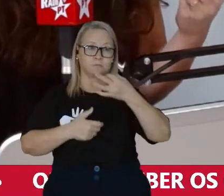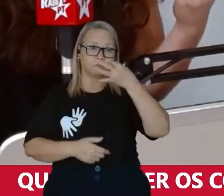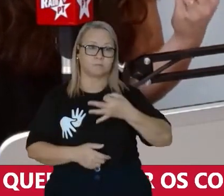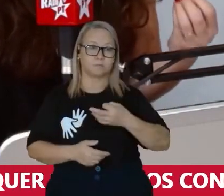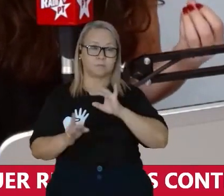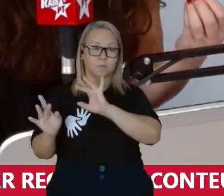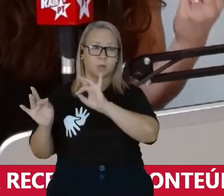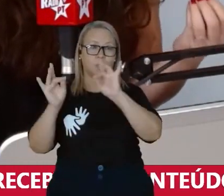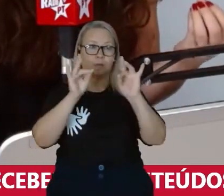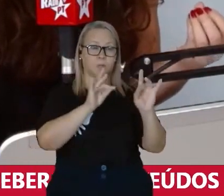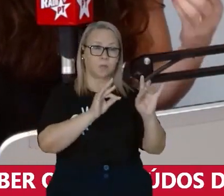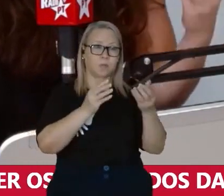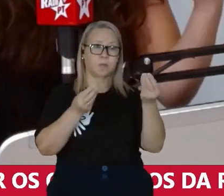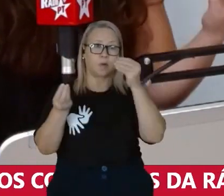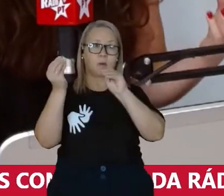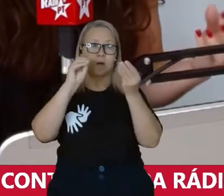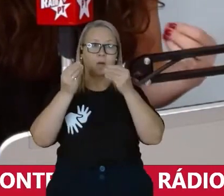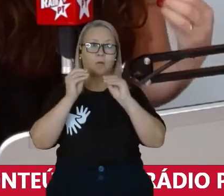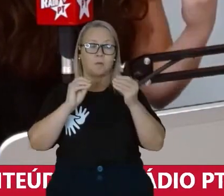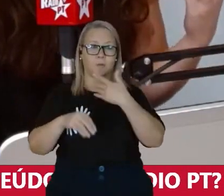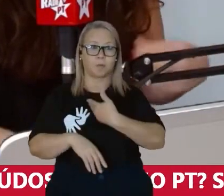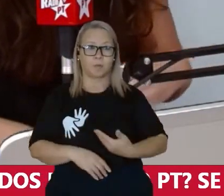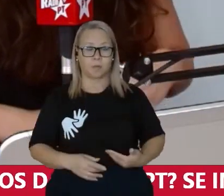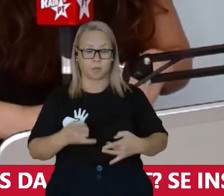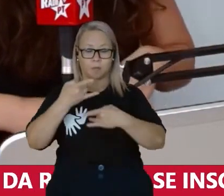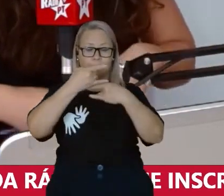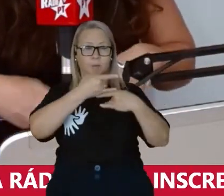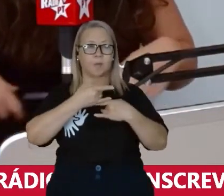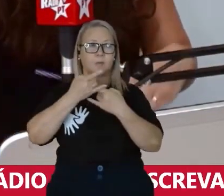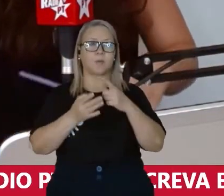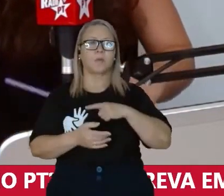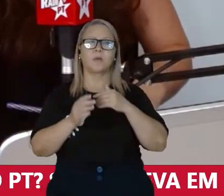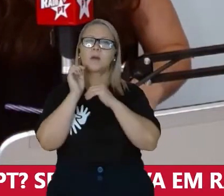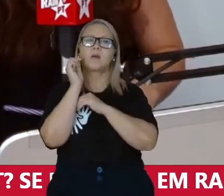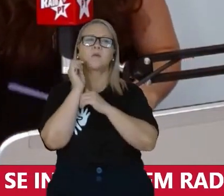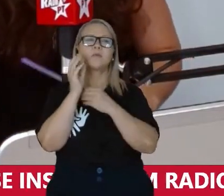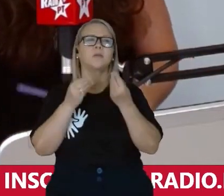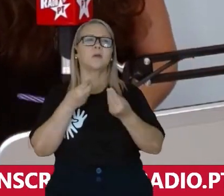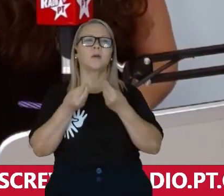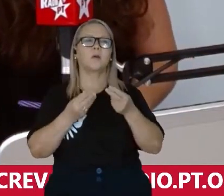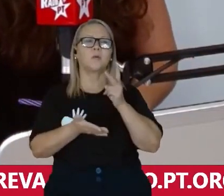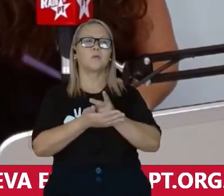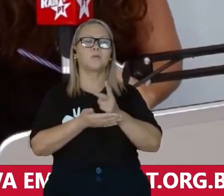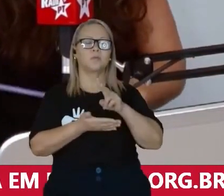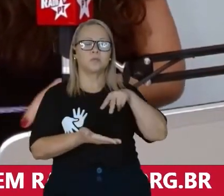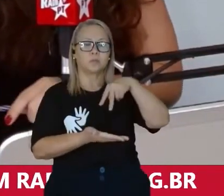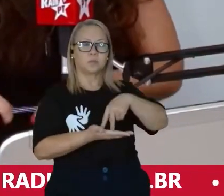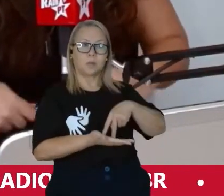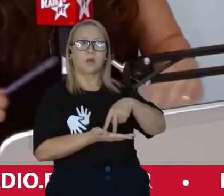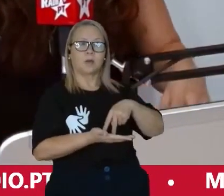acompanhando as postagens do governo, as lives. Você tem algum segredo para isso?